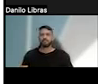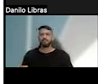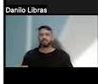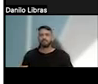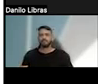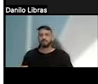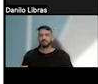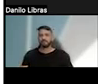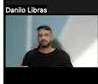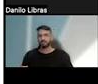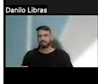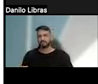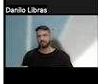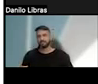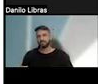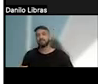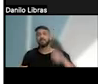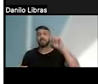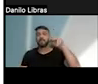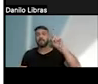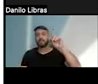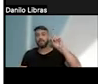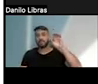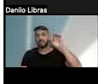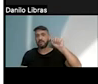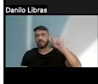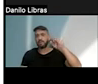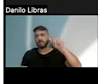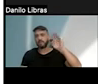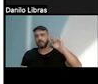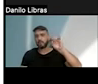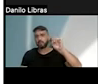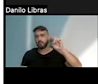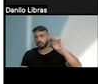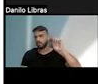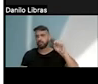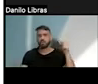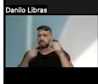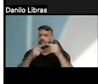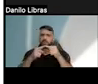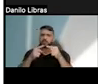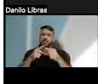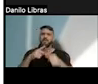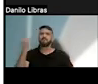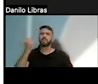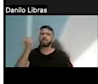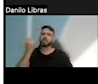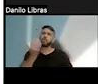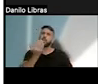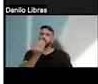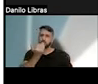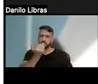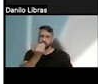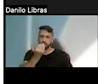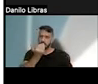Olha, em relação ao sistema endocannabinoide, realmente eu não correlacionaria, assim, eu não diria que é importante suplementar por conta do